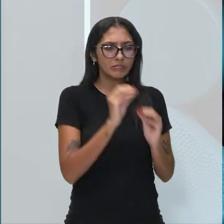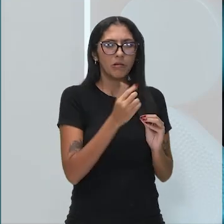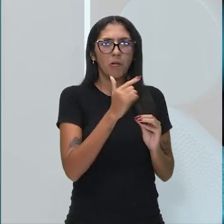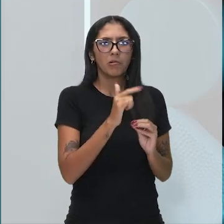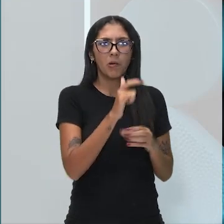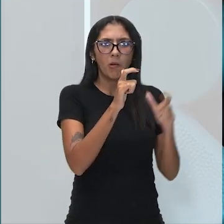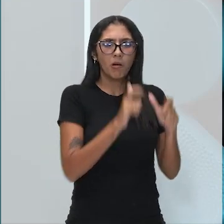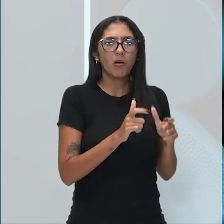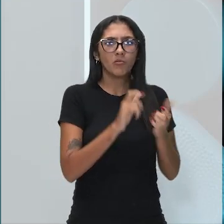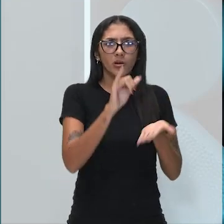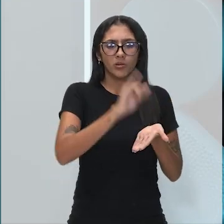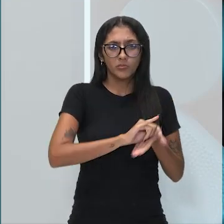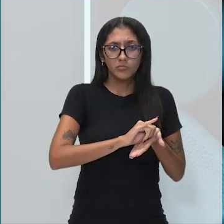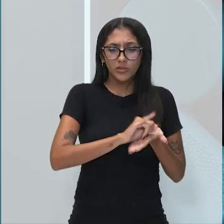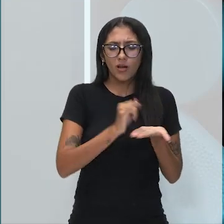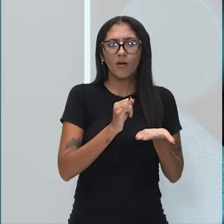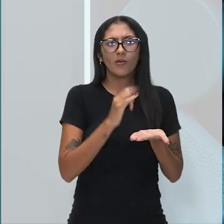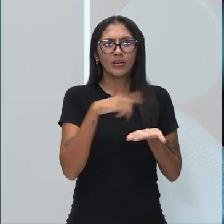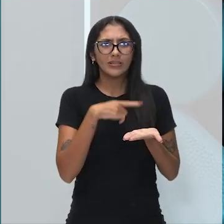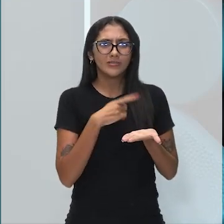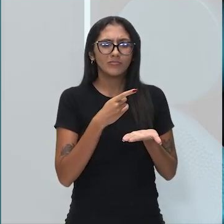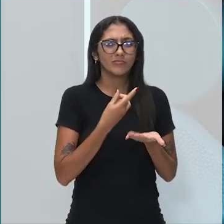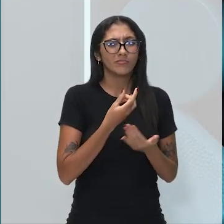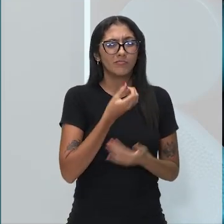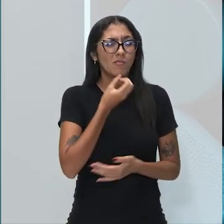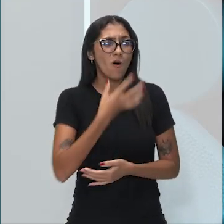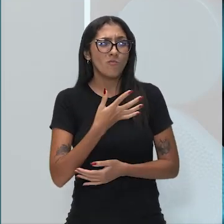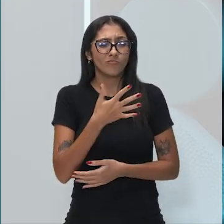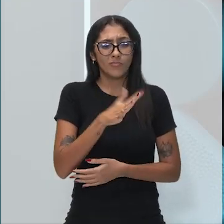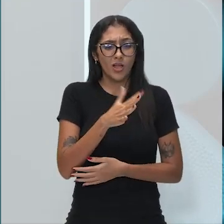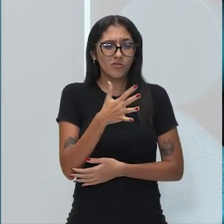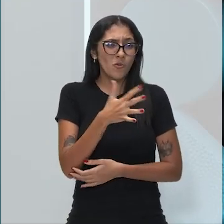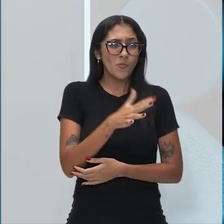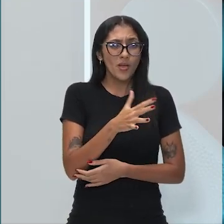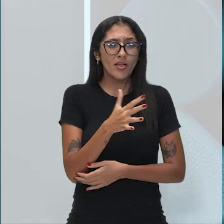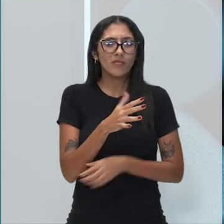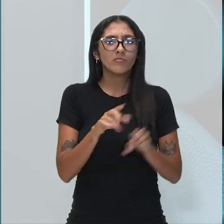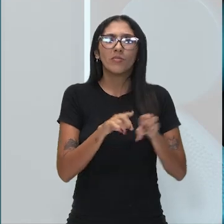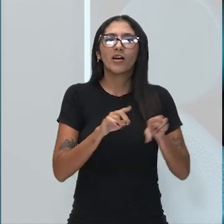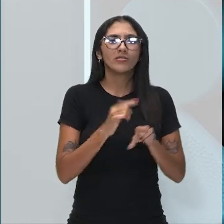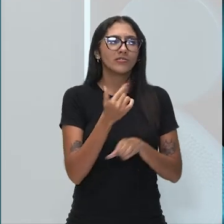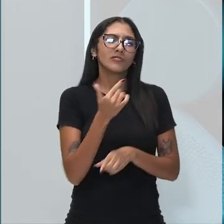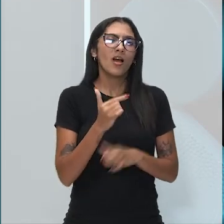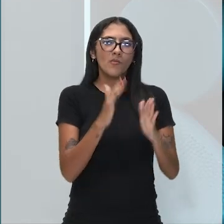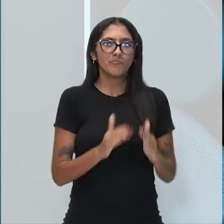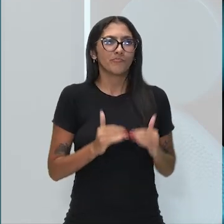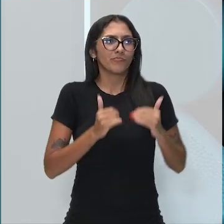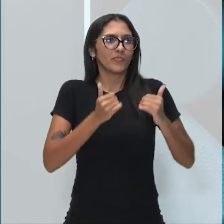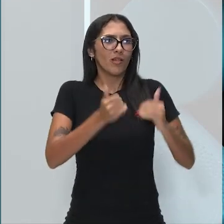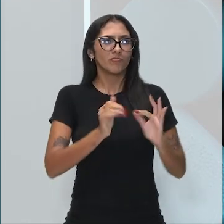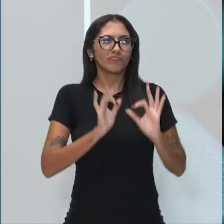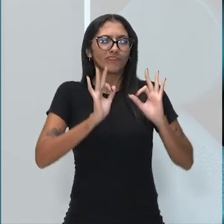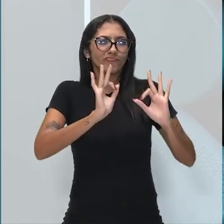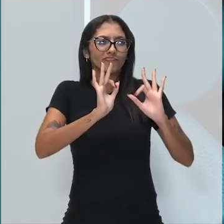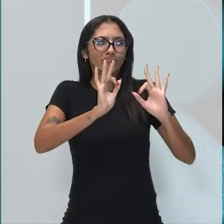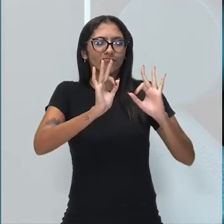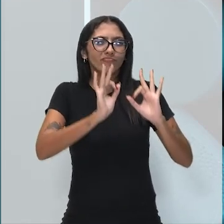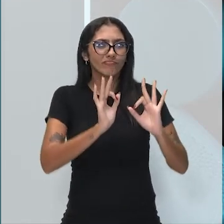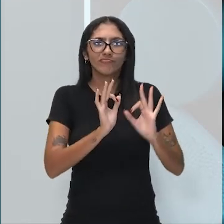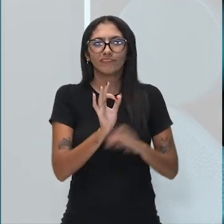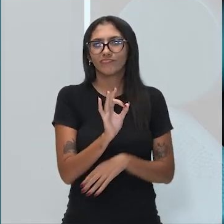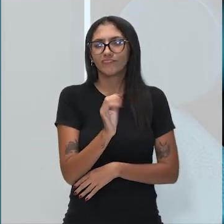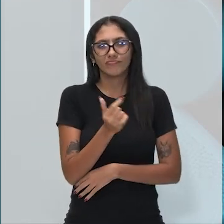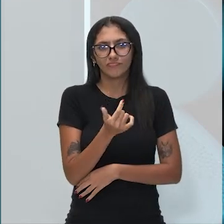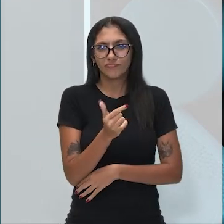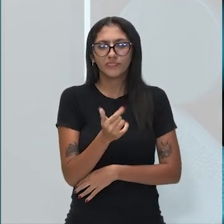tem um certo conforto, uma certa paz por um momento, mas não é o melhor local, não é um local bom para se ver. E depois a